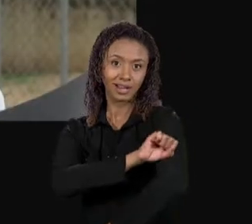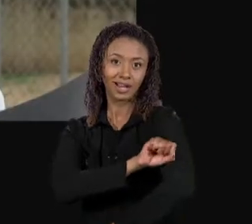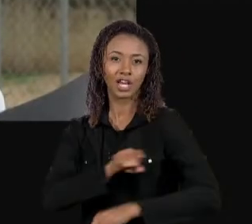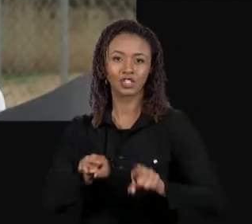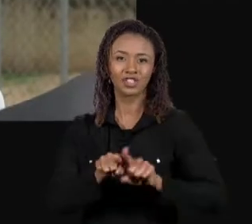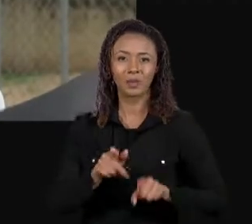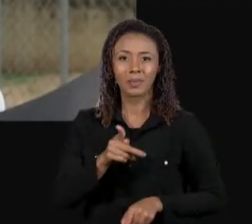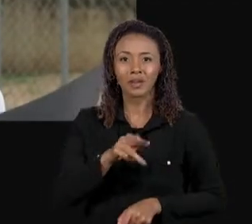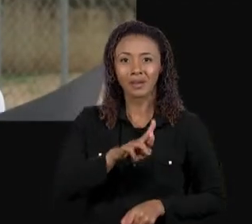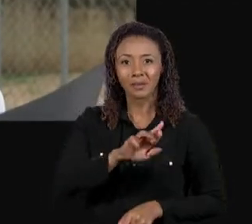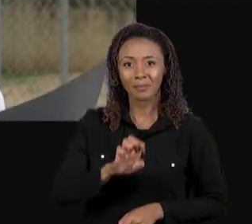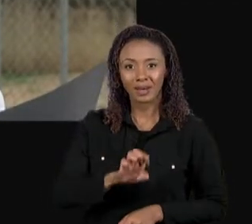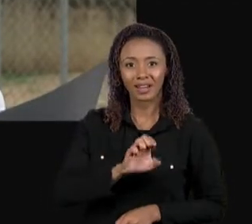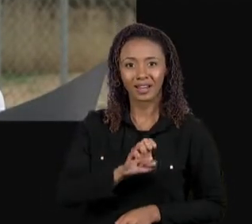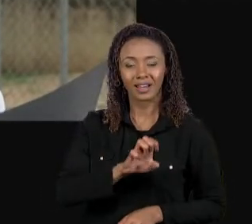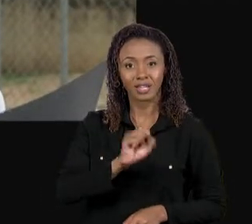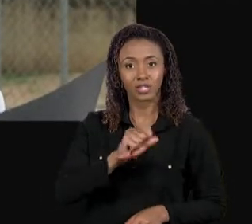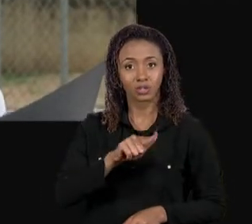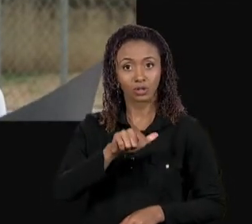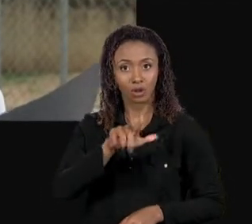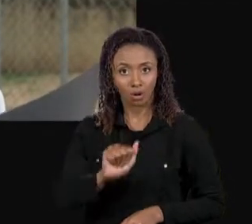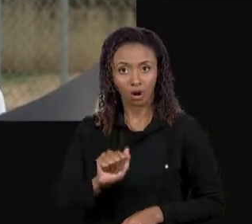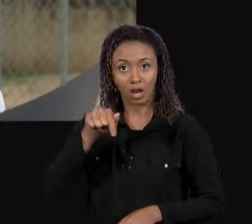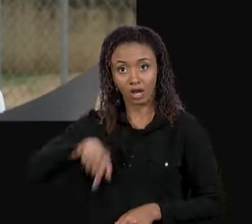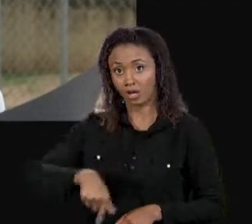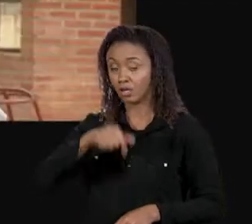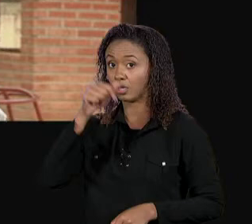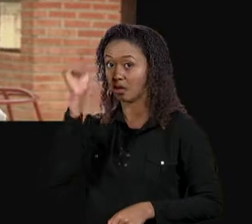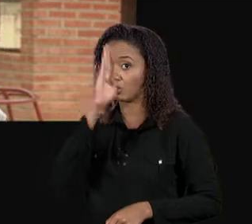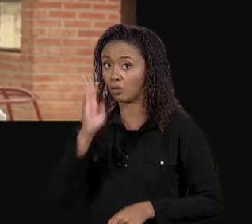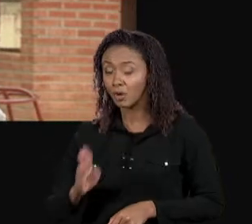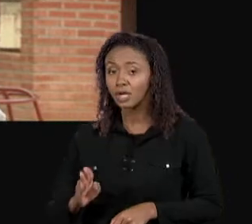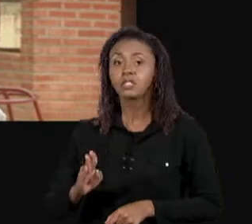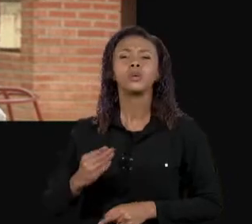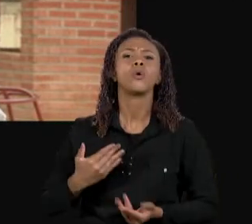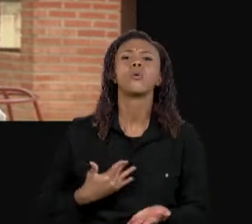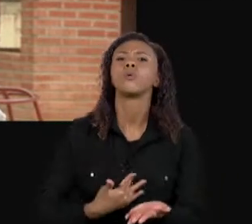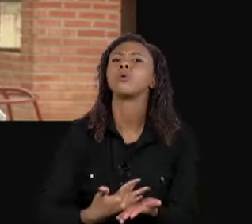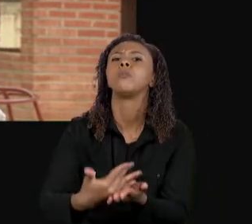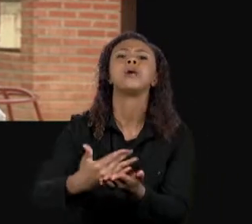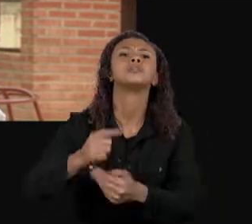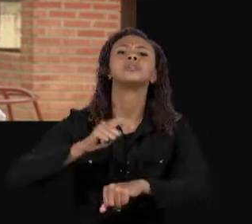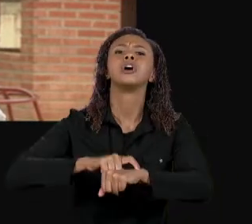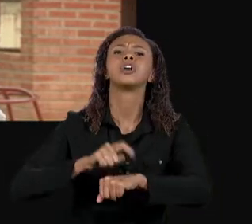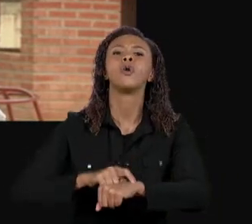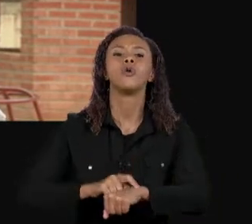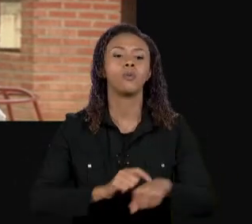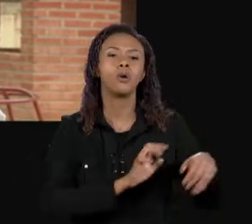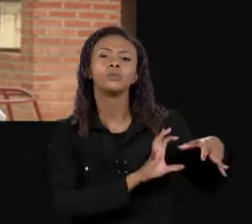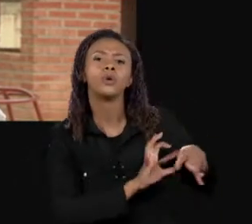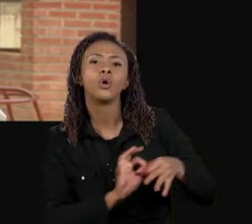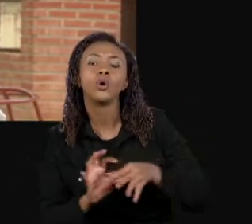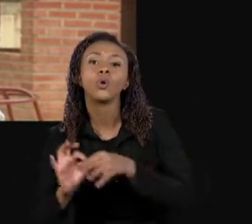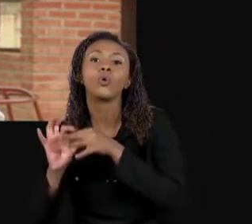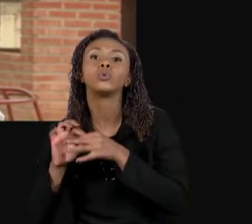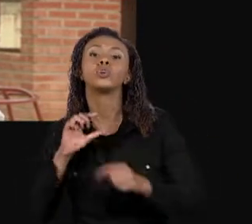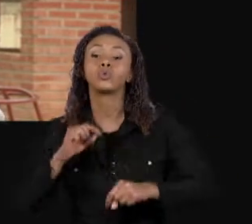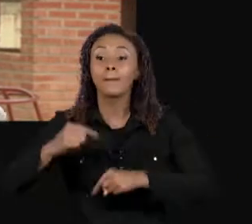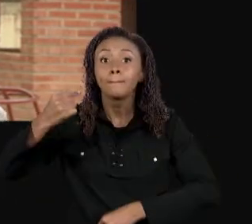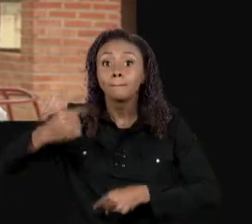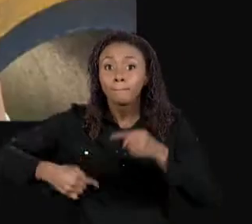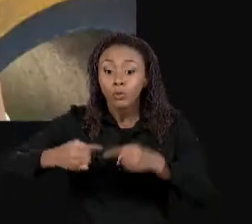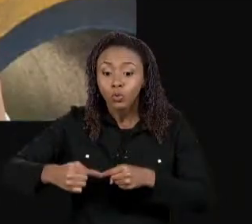partir do século XIX, em nosso país, insere-se no contexto da história das políticas de atendimento à